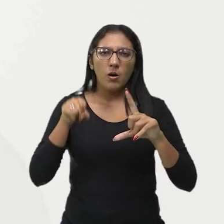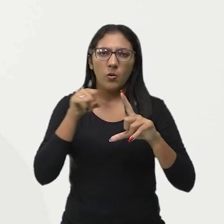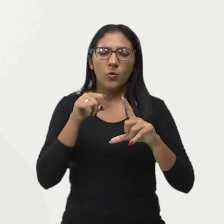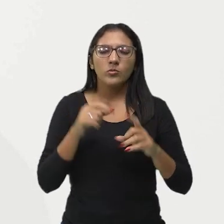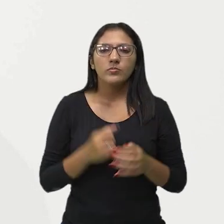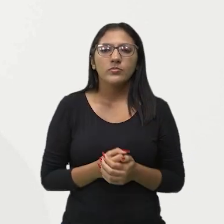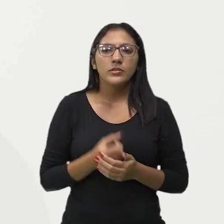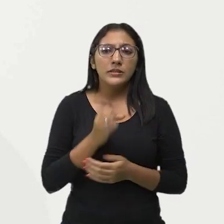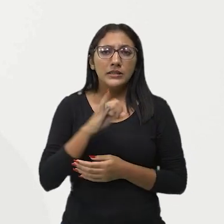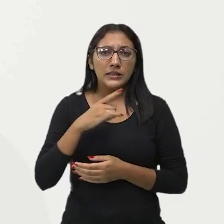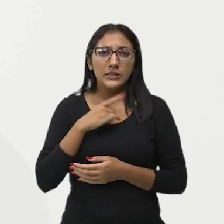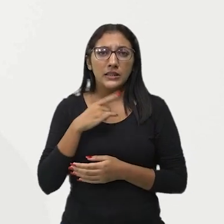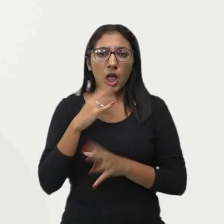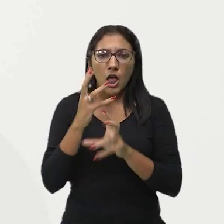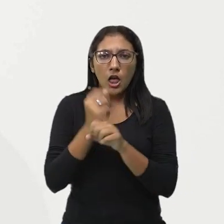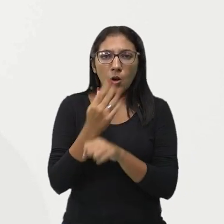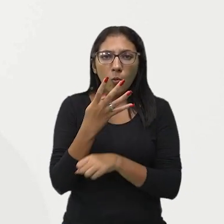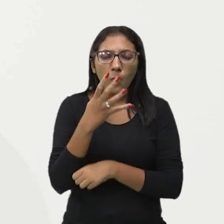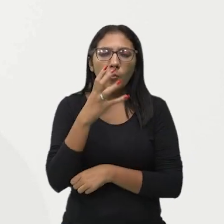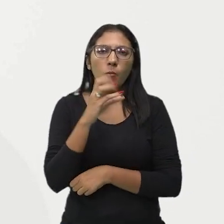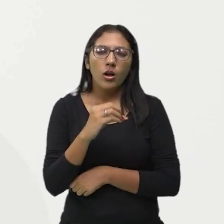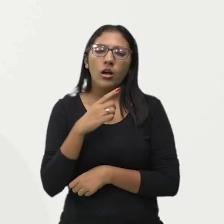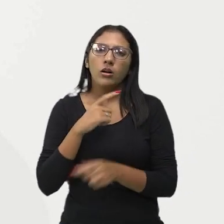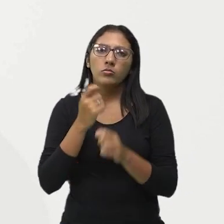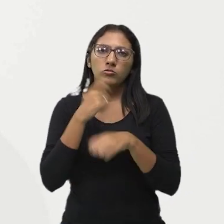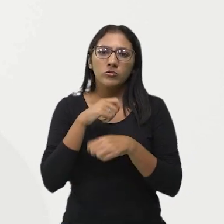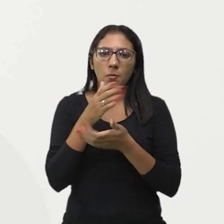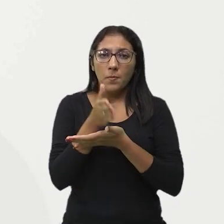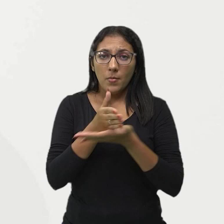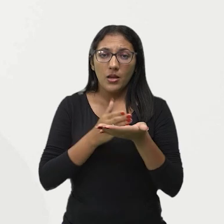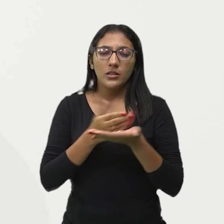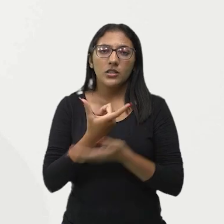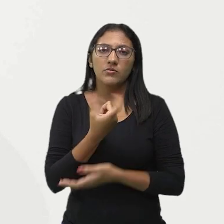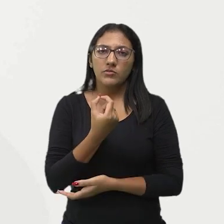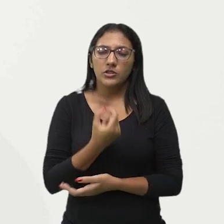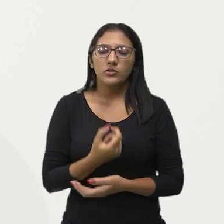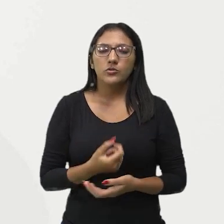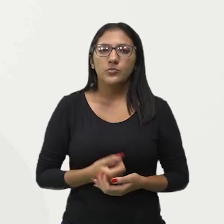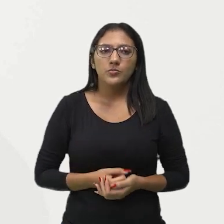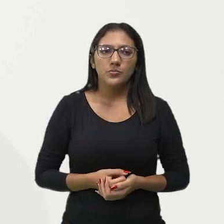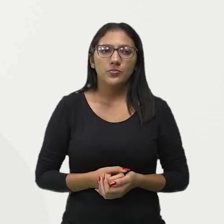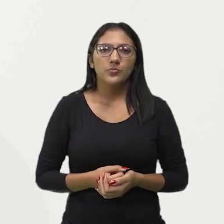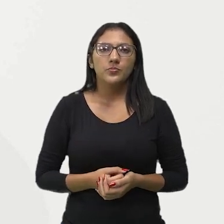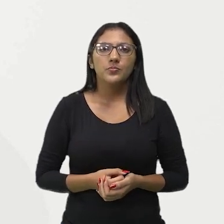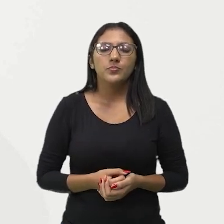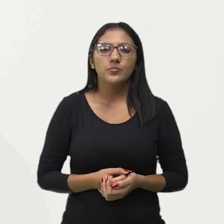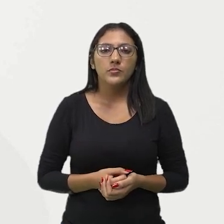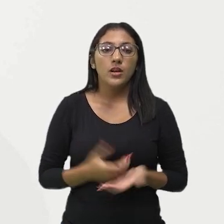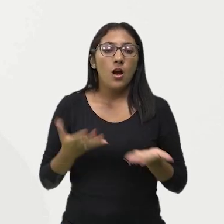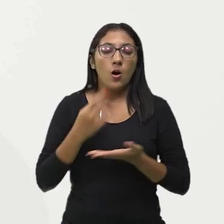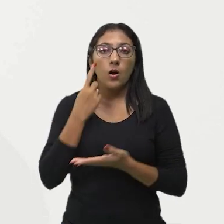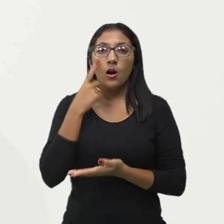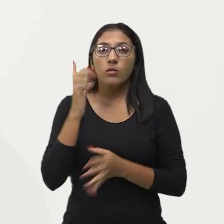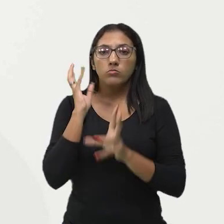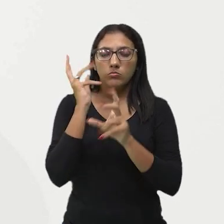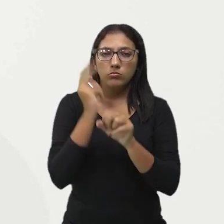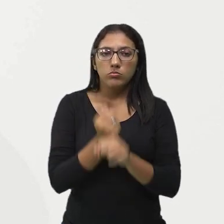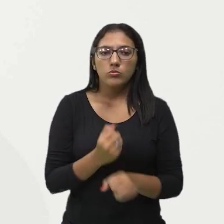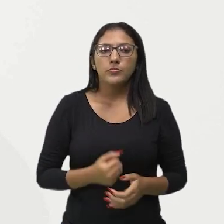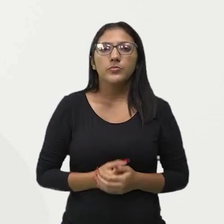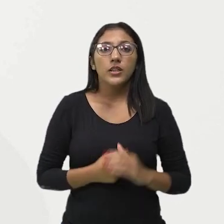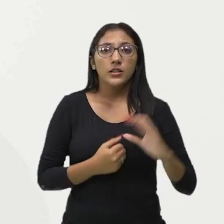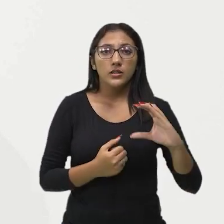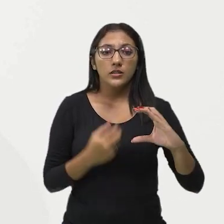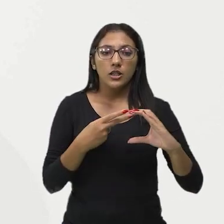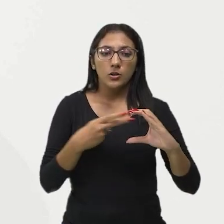valeria 20, beleza? E aí é cálculo, ó. Vem comigo. Comprimento igual, vou melhorar esse C, ficou meio estranho,